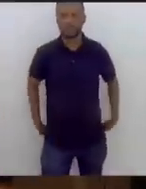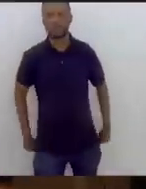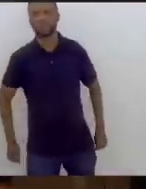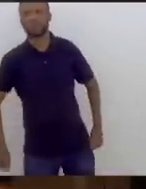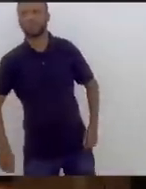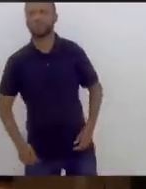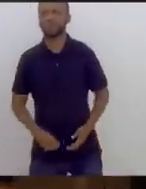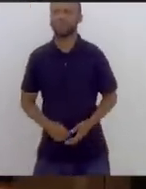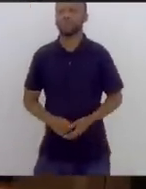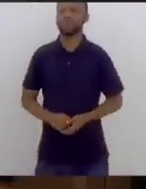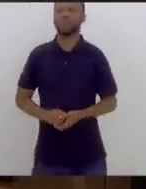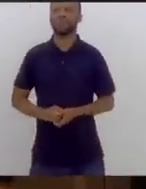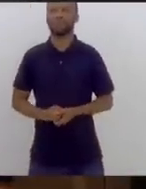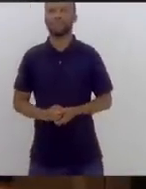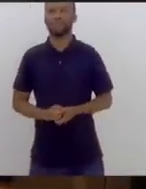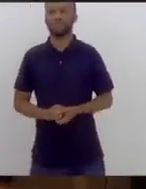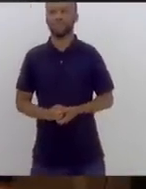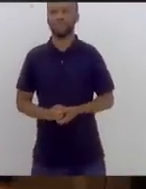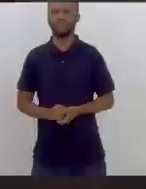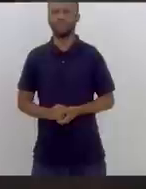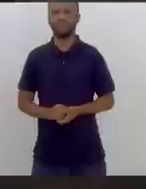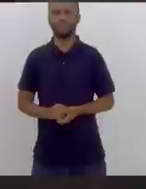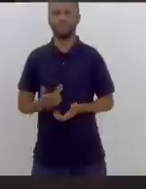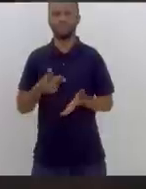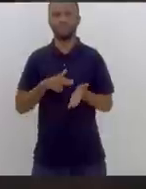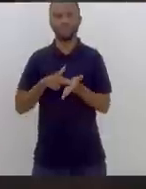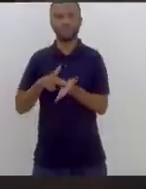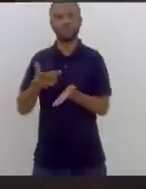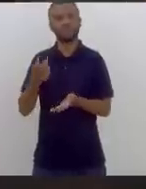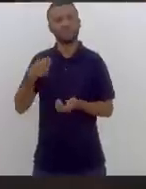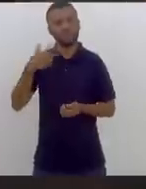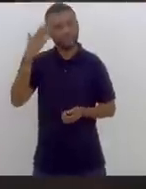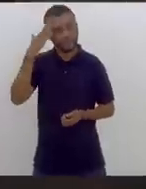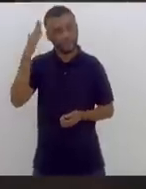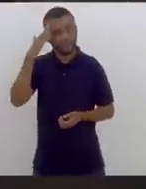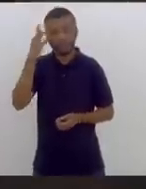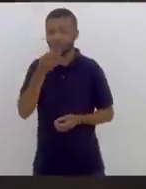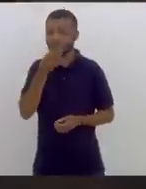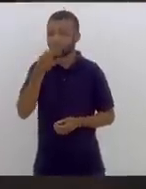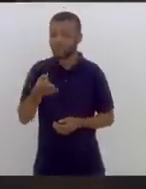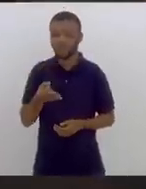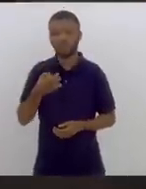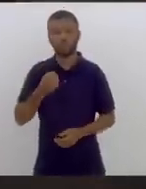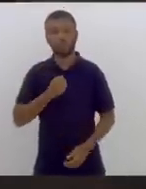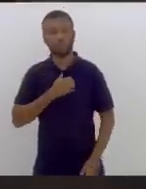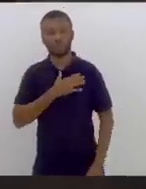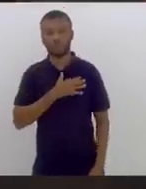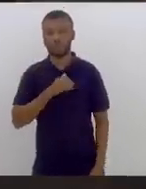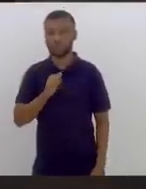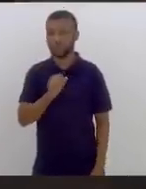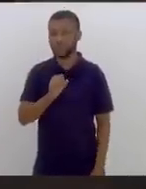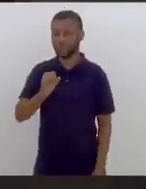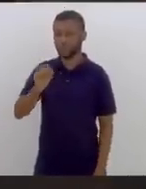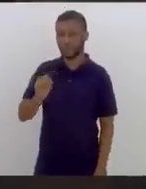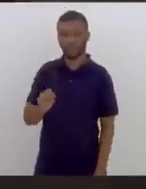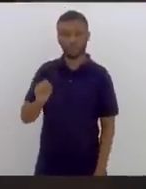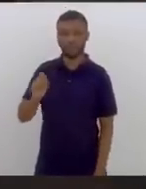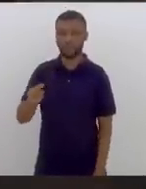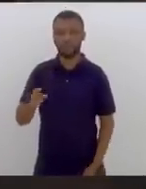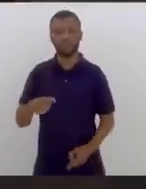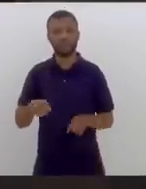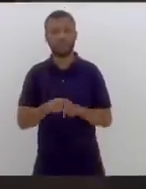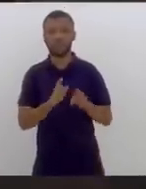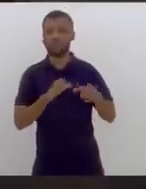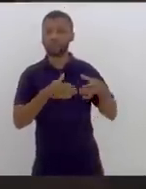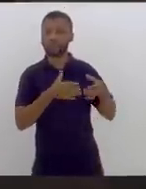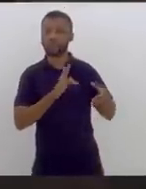gostei da ideia de saber Aos olhos do nosso Comandante Coronel Assis da Corregedoria da Corporação também pode-se responder